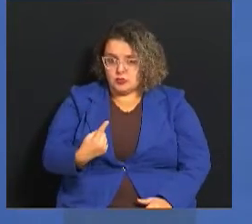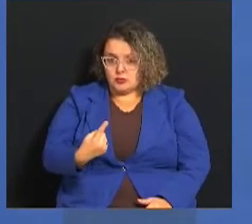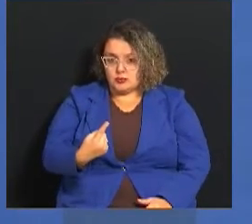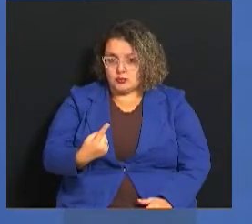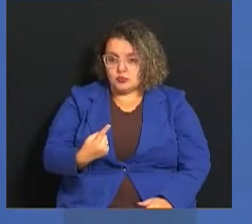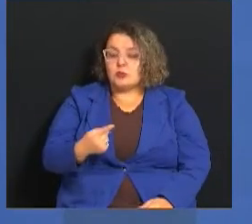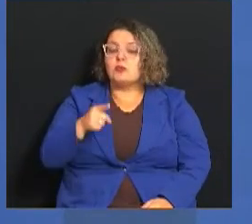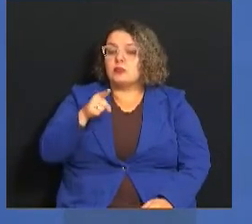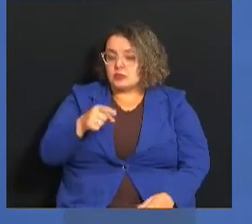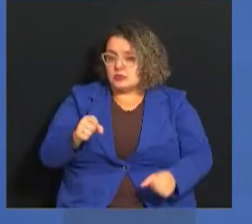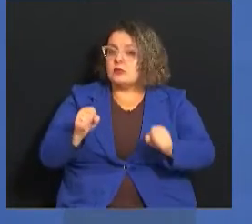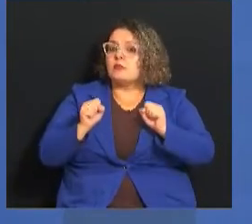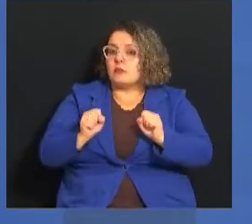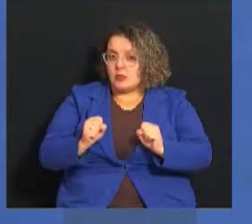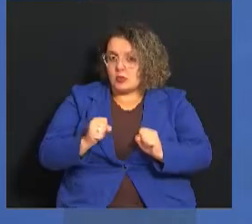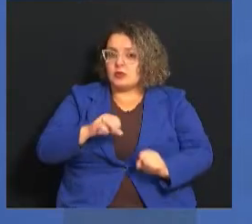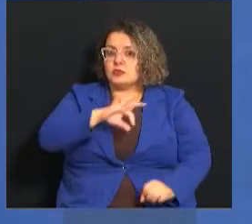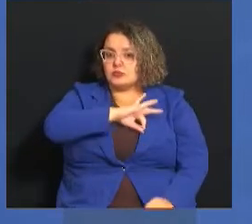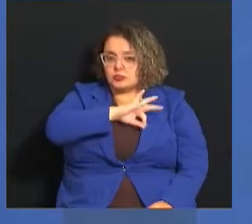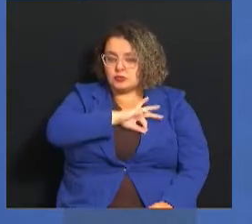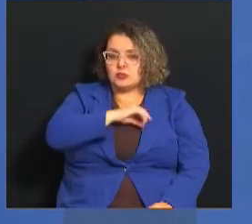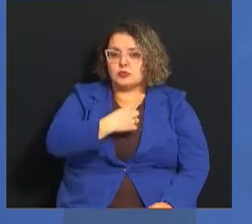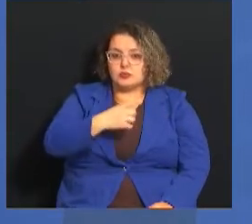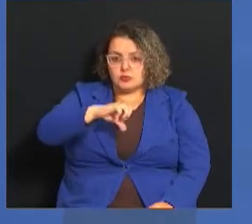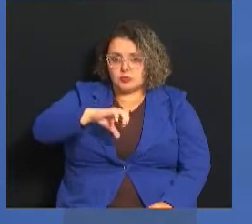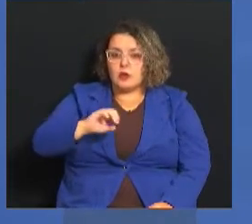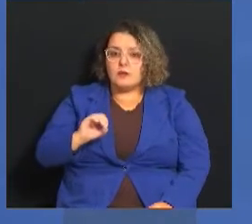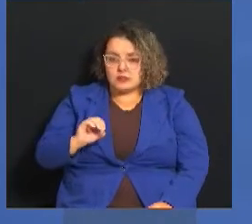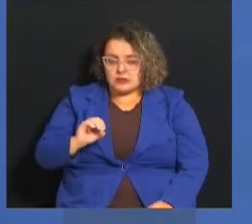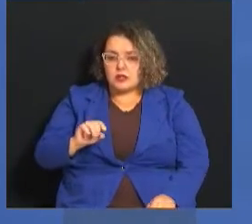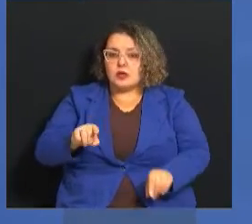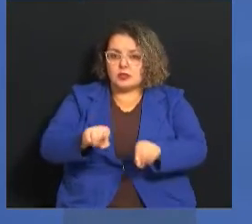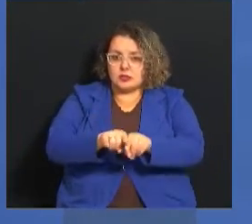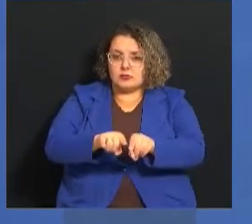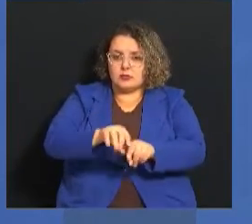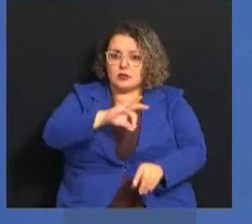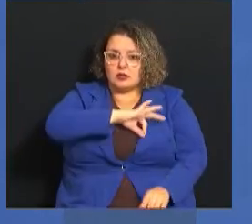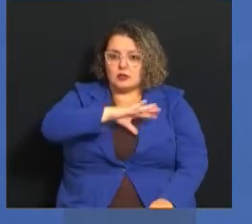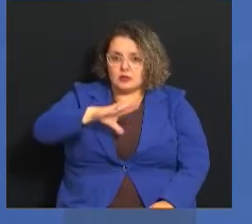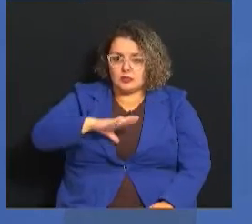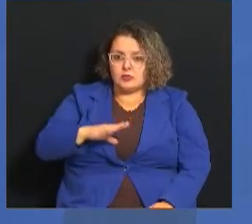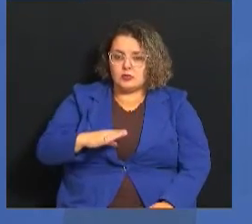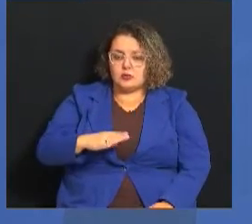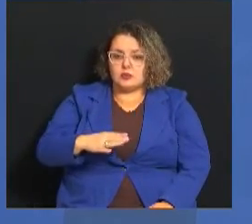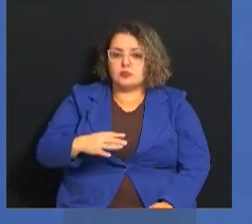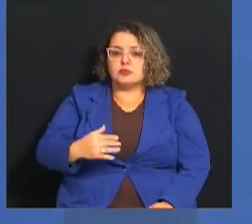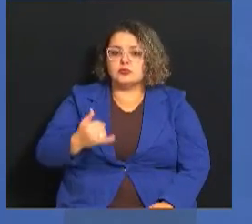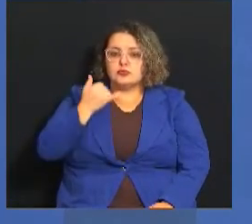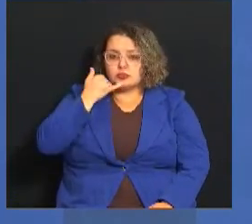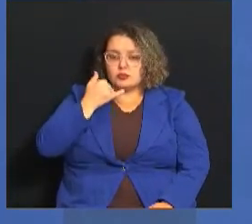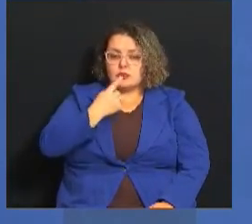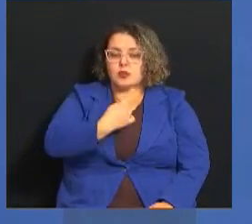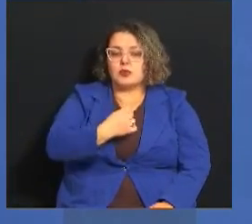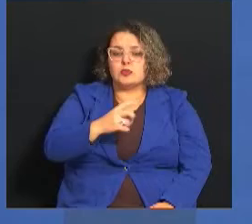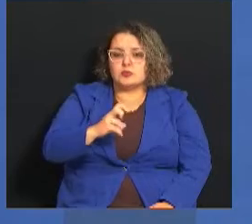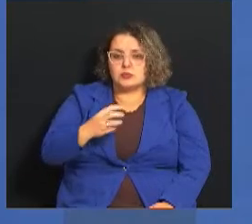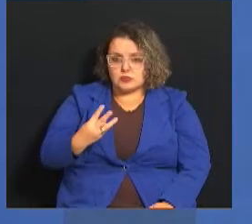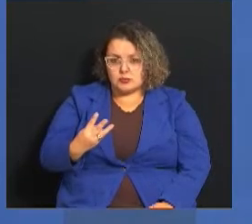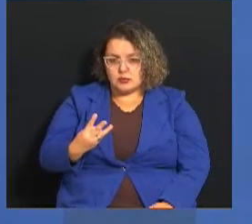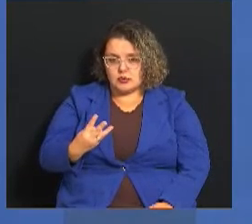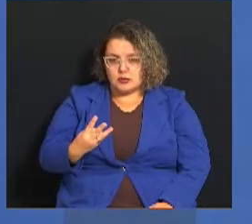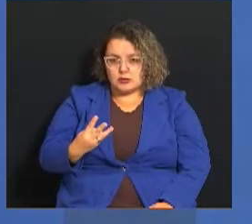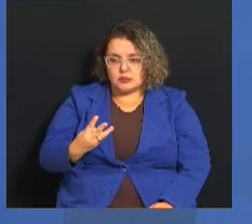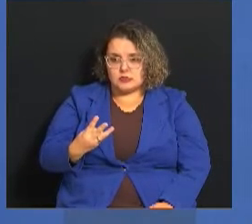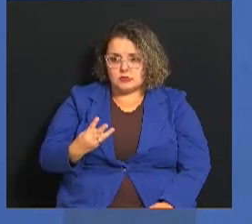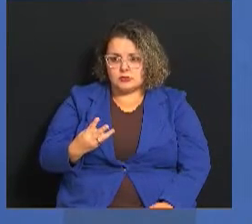também pode chamar a polícia através do 190 e também a Guarda Municipal através do telefone 153. A data